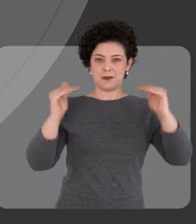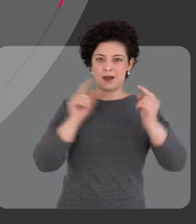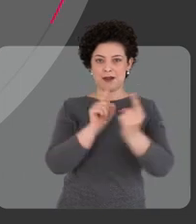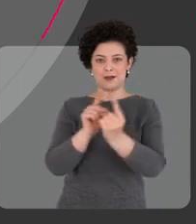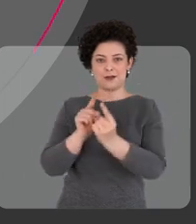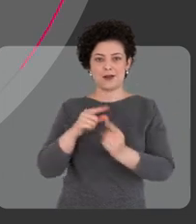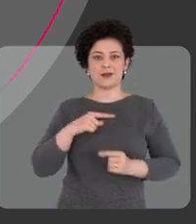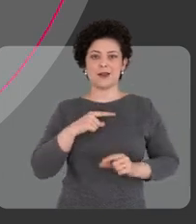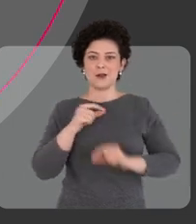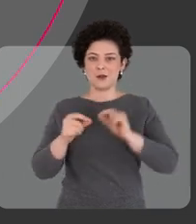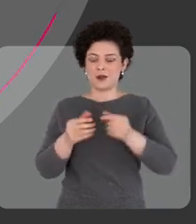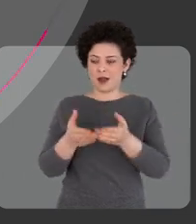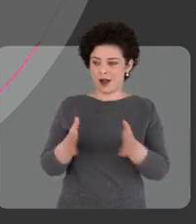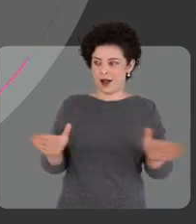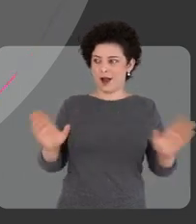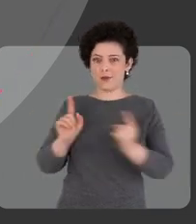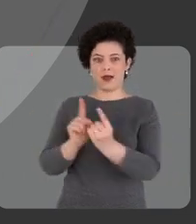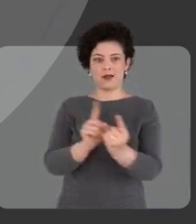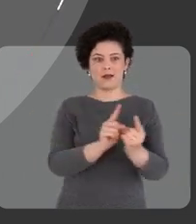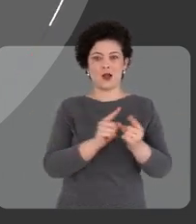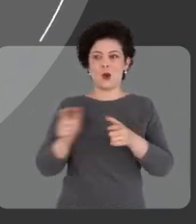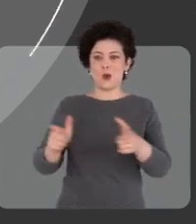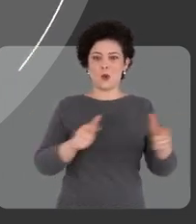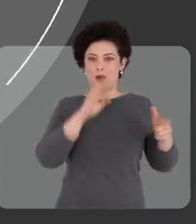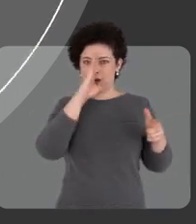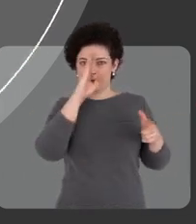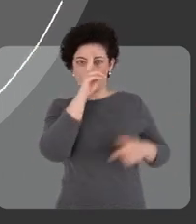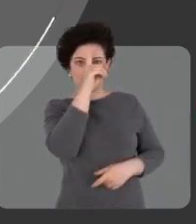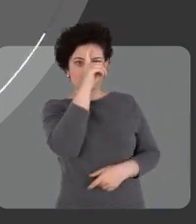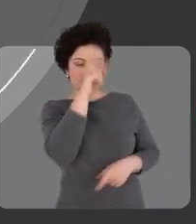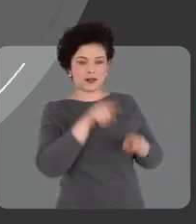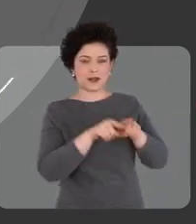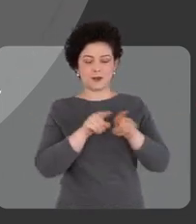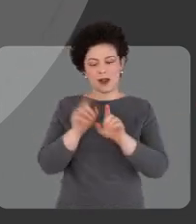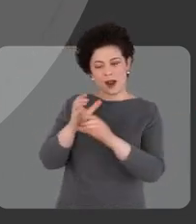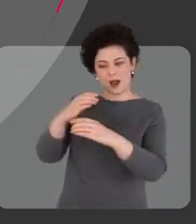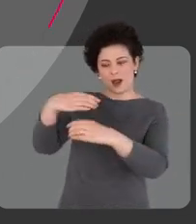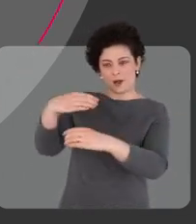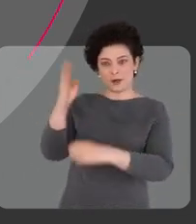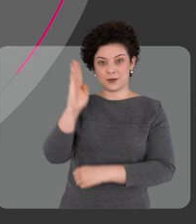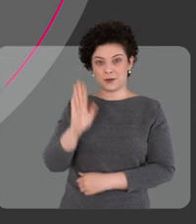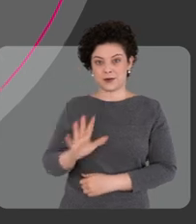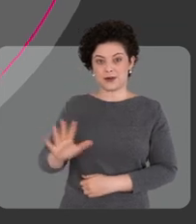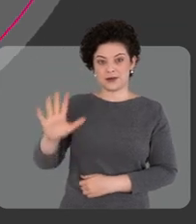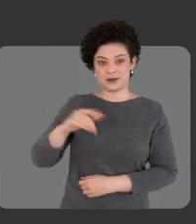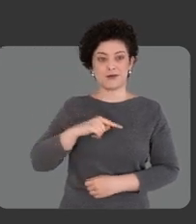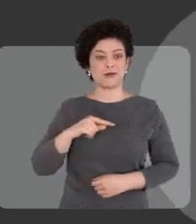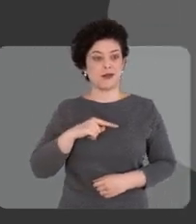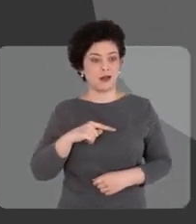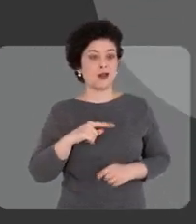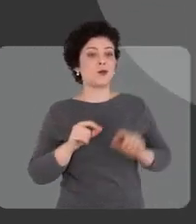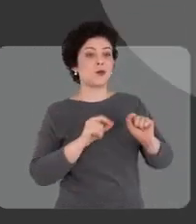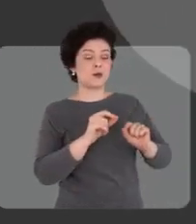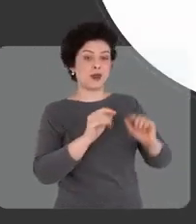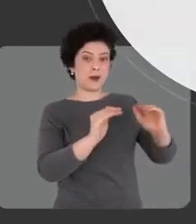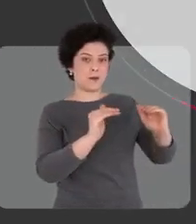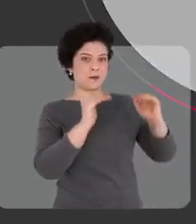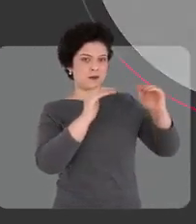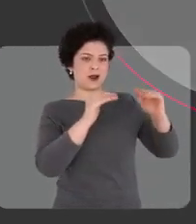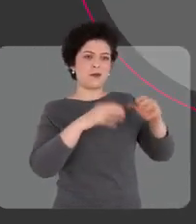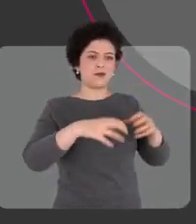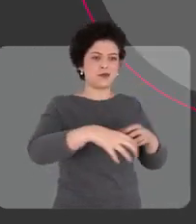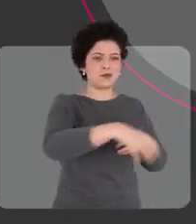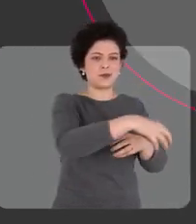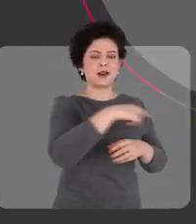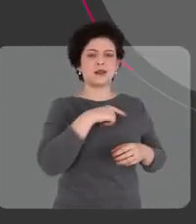e possui uma rede ampla com os principais hospitais e laboratórios do Brasil. A nossa rede premium dispõe